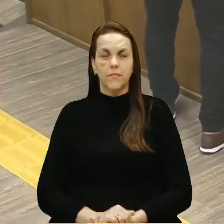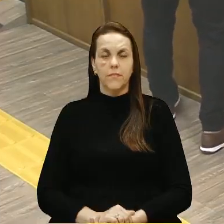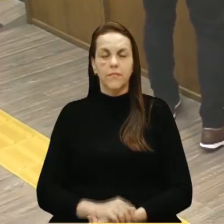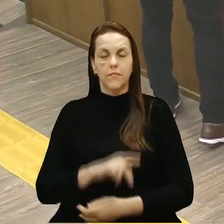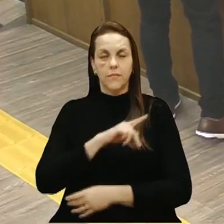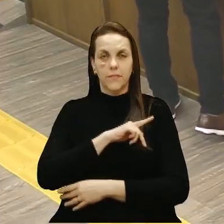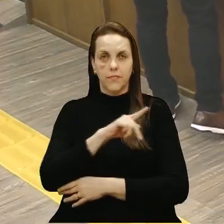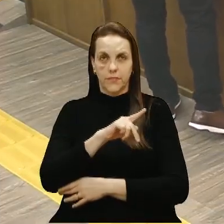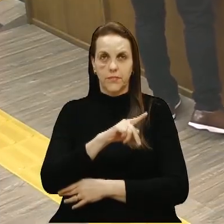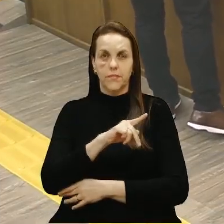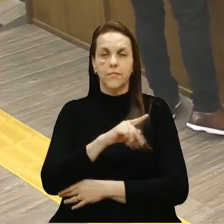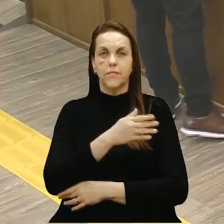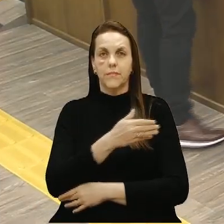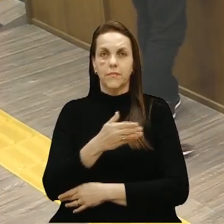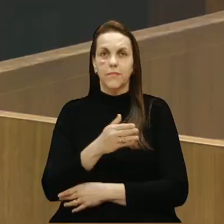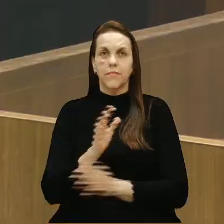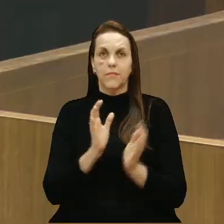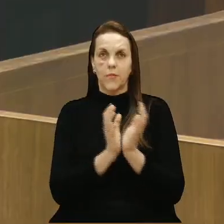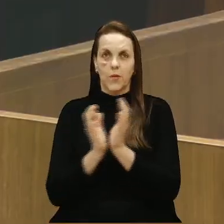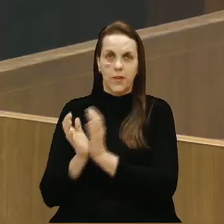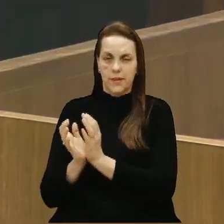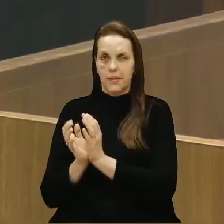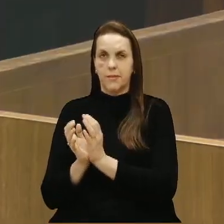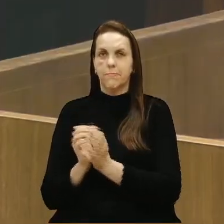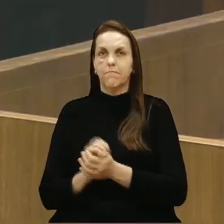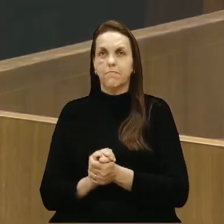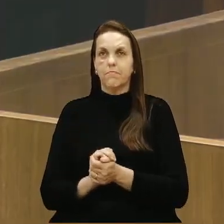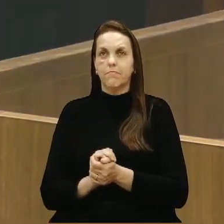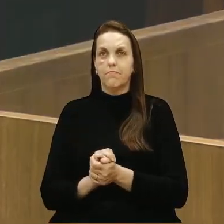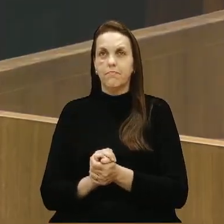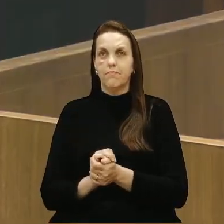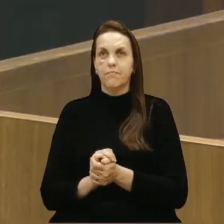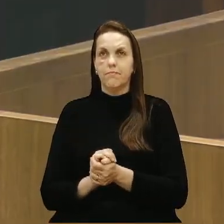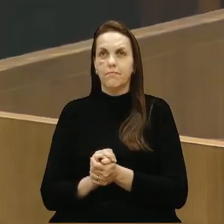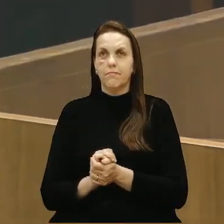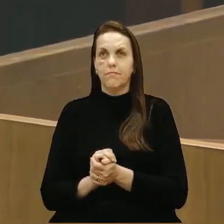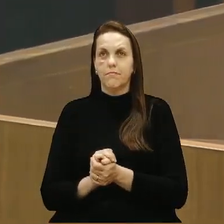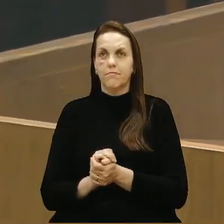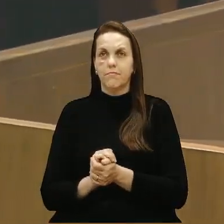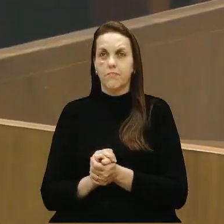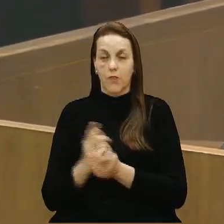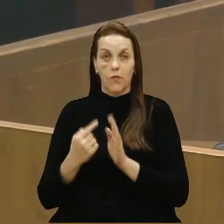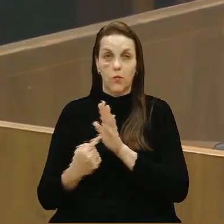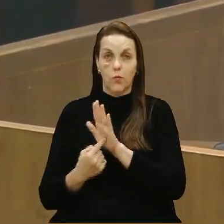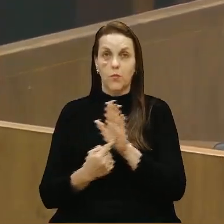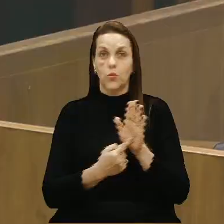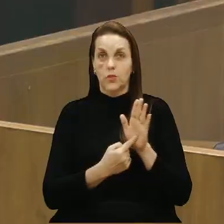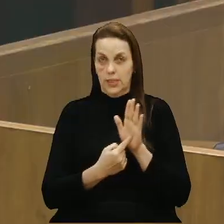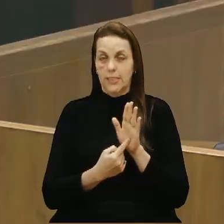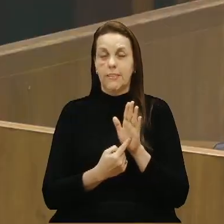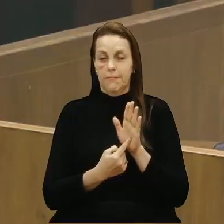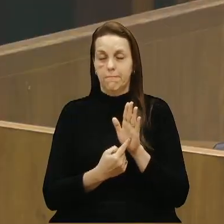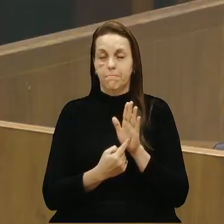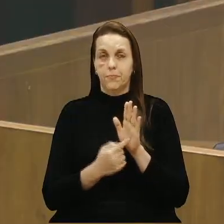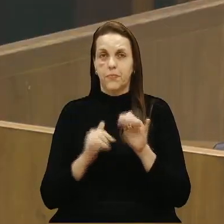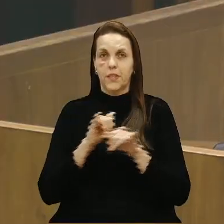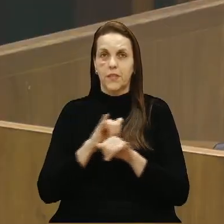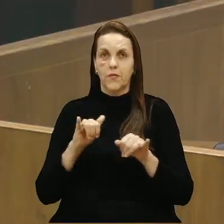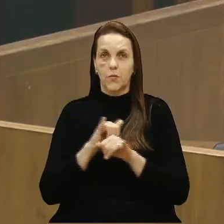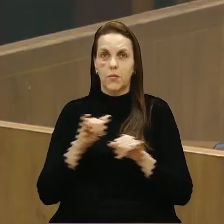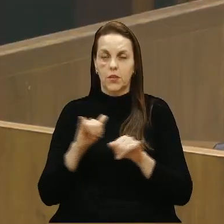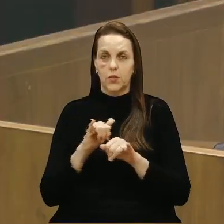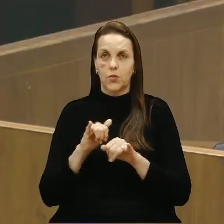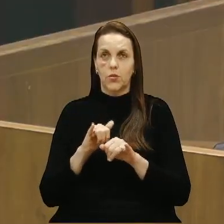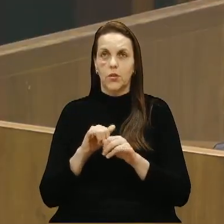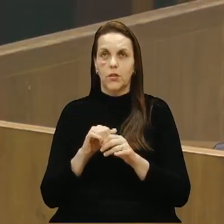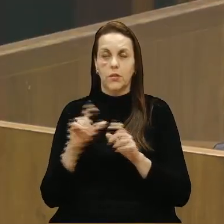Senhor presidente, nobres colegas, logo eu vou estar mostrando algumas informações, algumas questões aqui